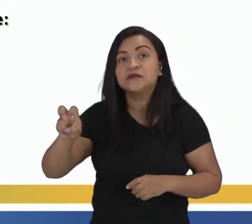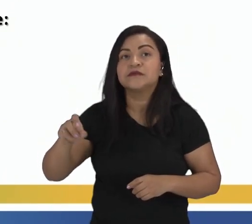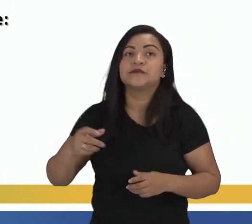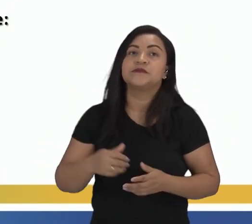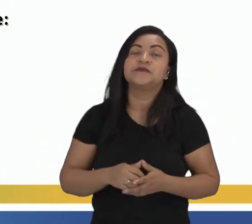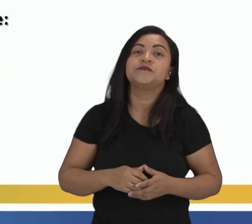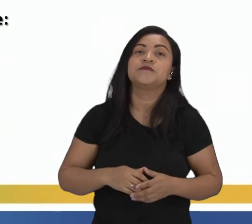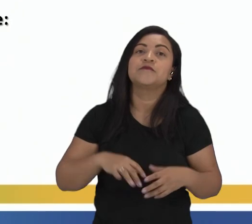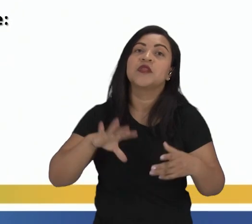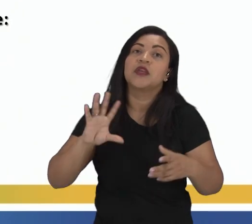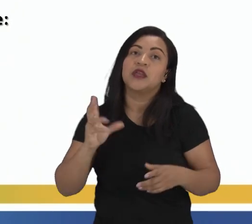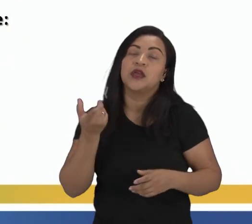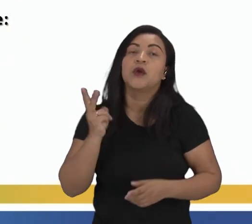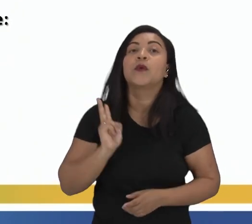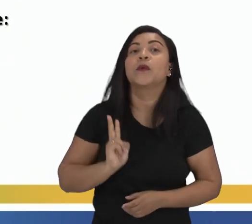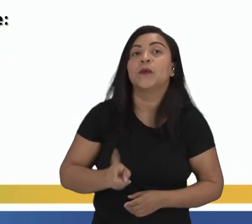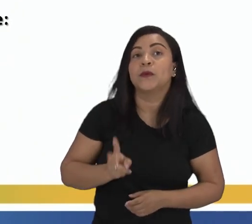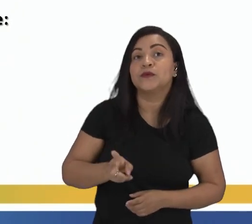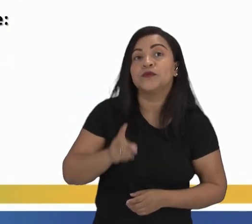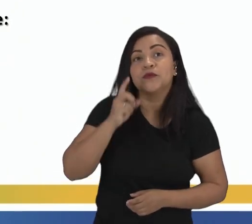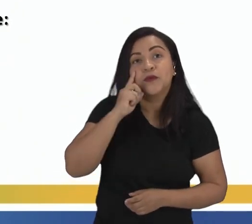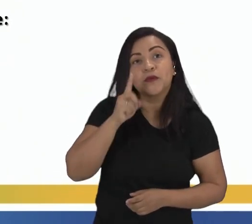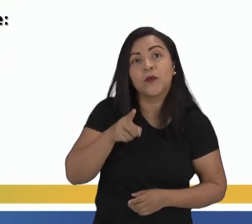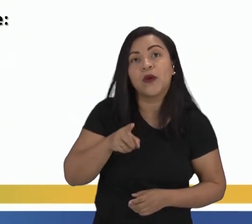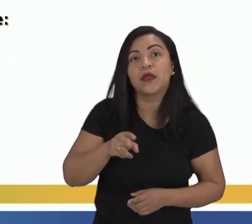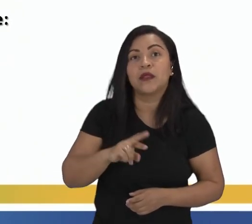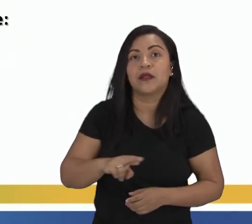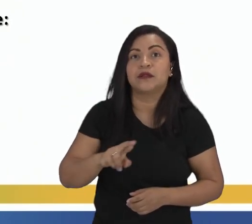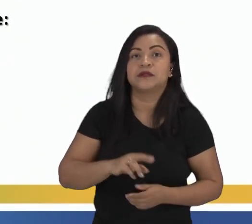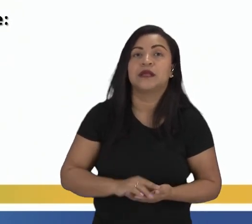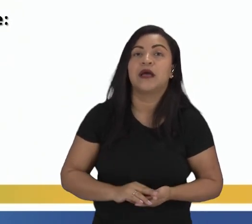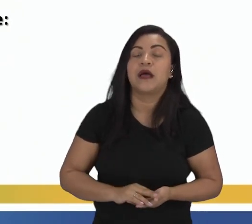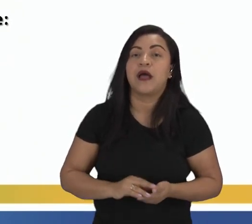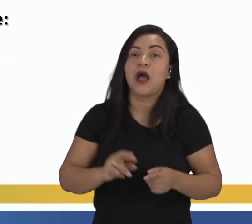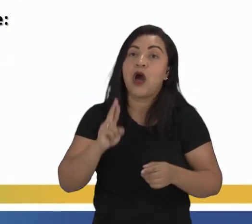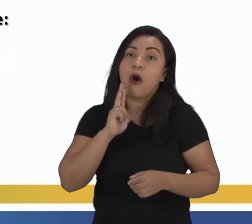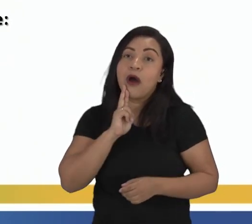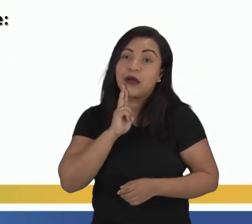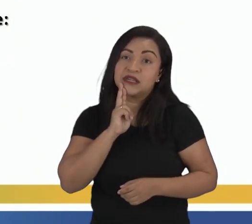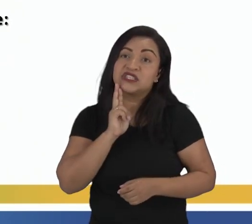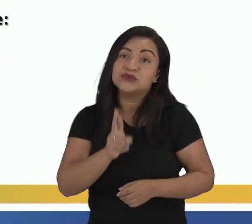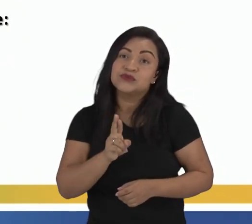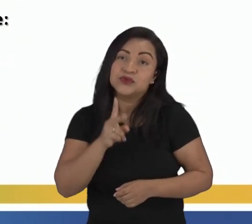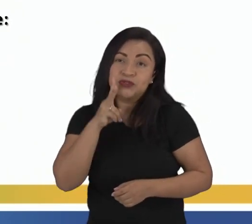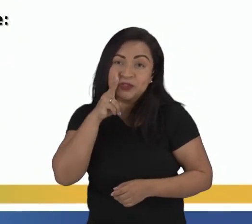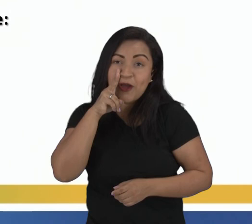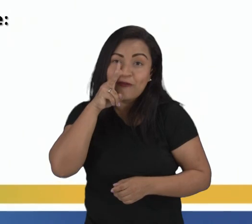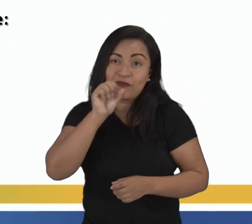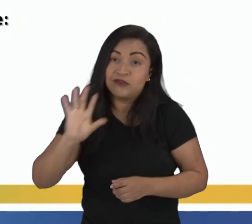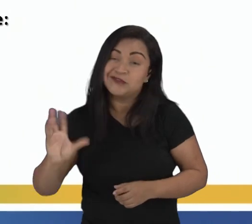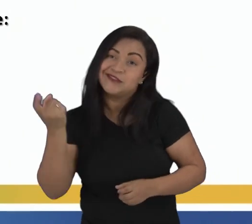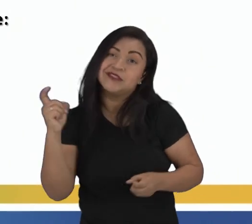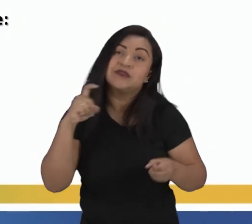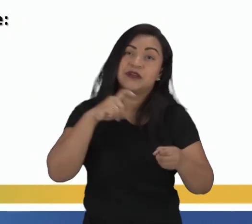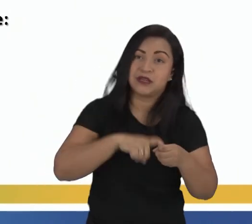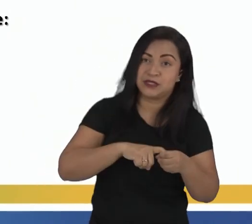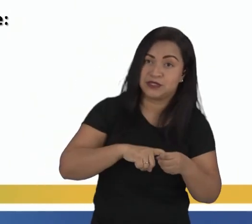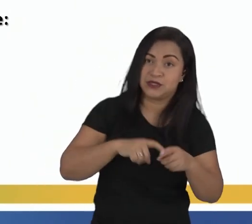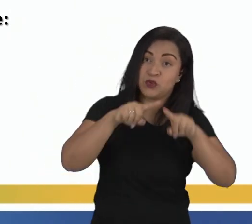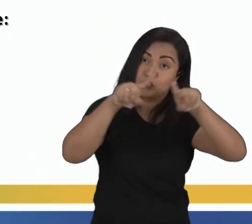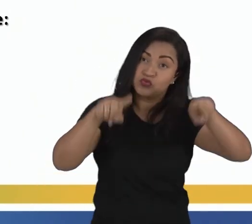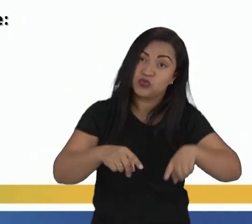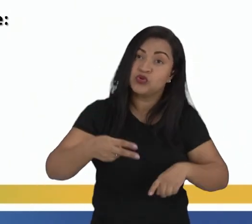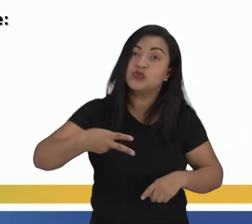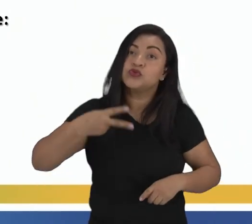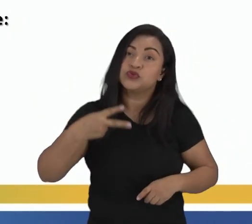E, continuando a análise, nós vamos chegar, então, a um resultado da força de ação e reação do corpo 2 a